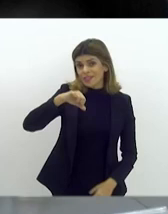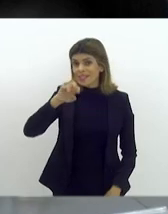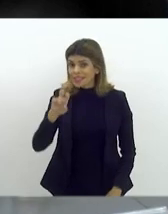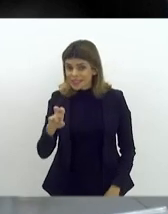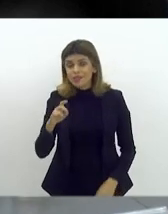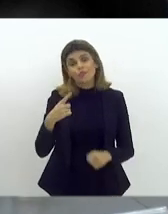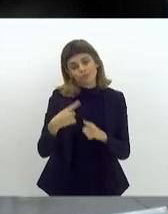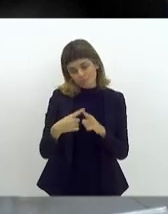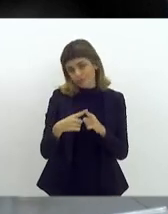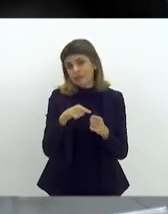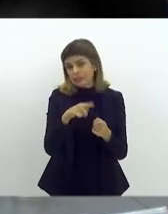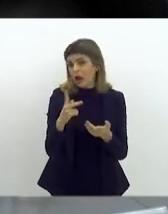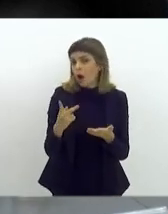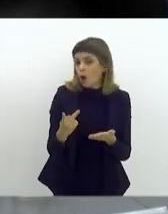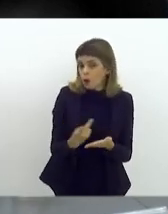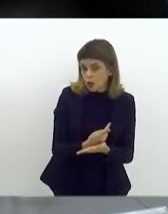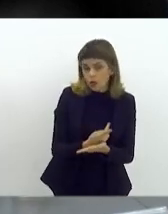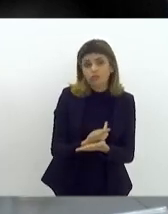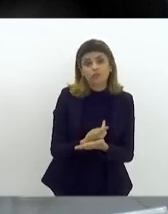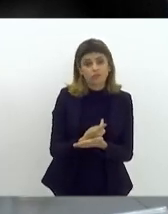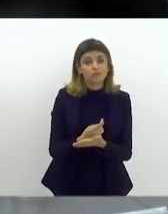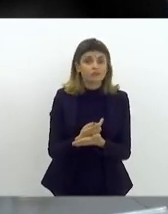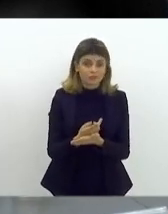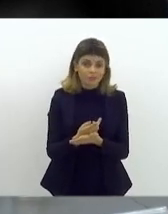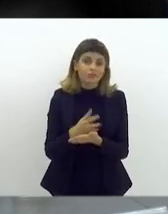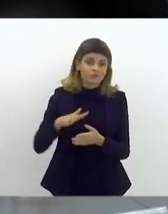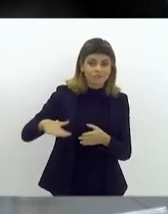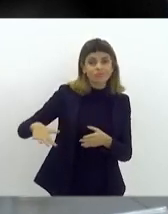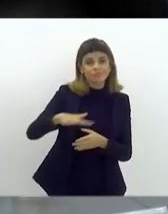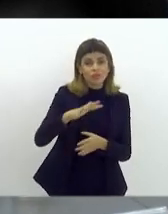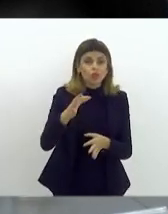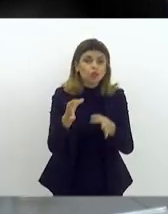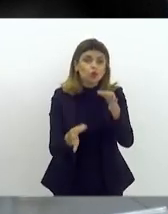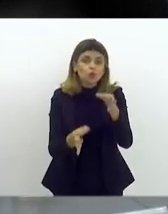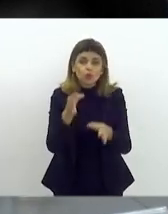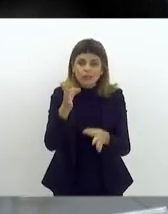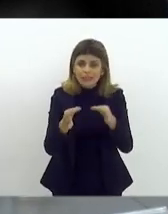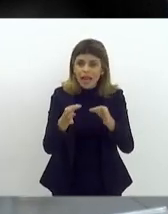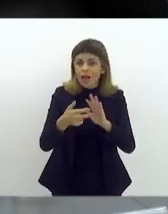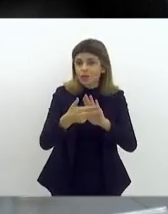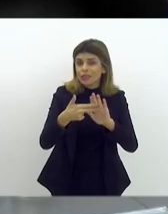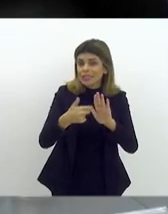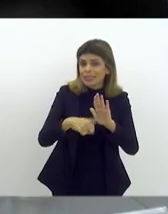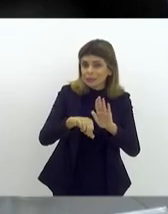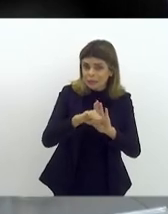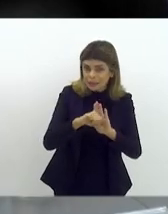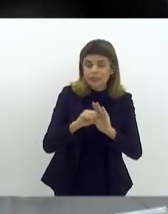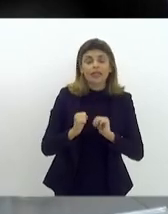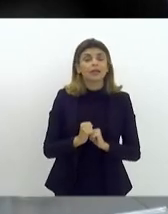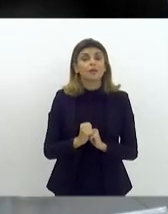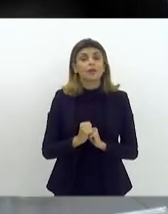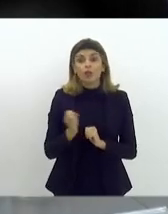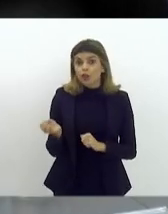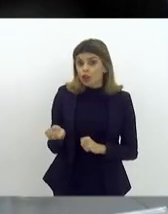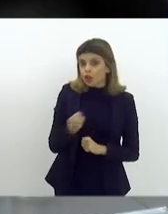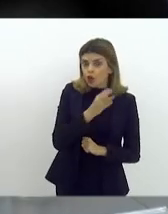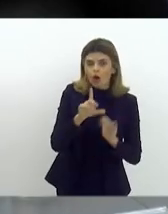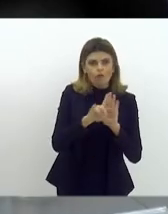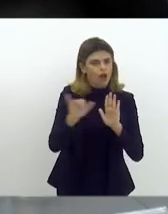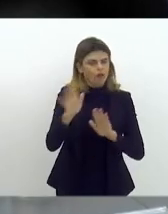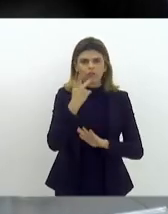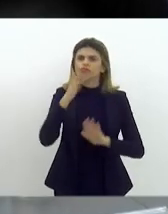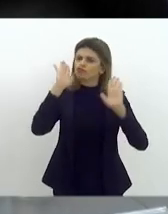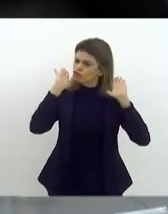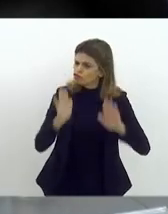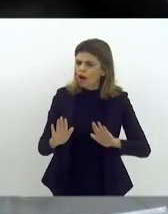e se a competência se dá no âmbito dos juizados especiais criminais e a nova lei ela colocou Eles já uma pena